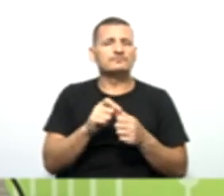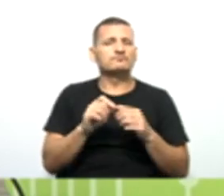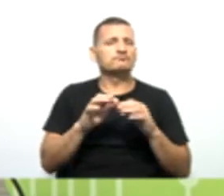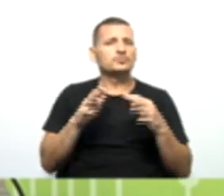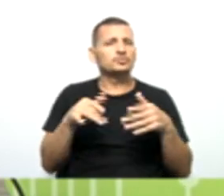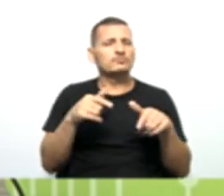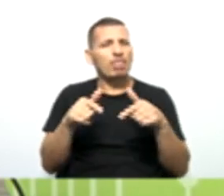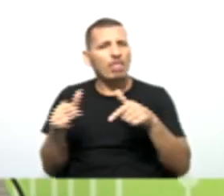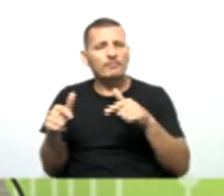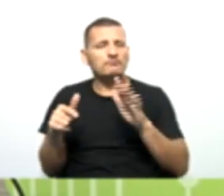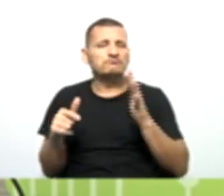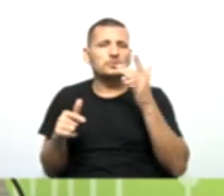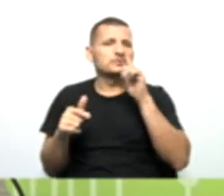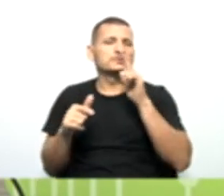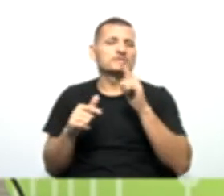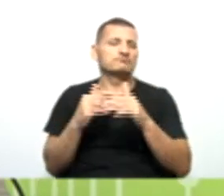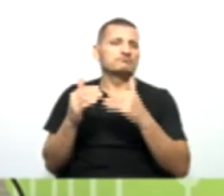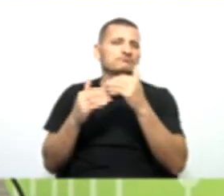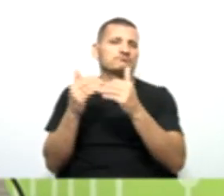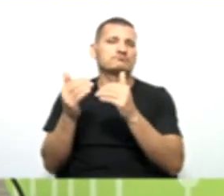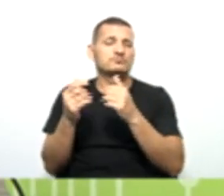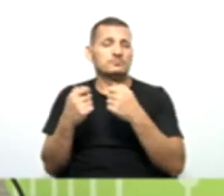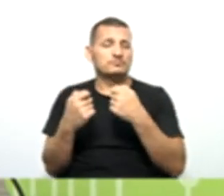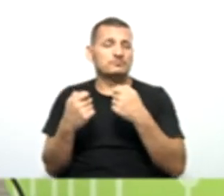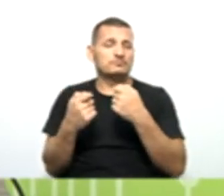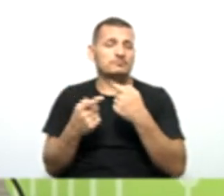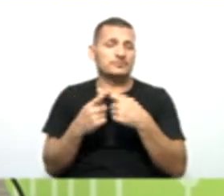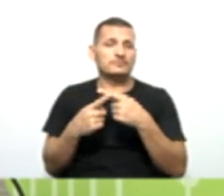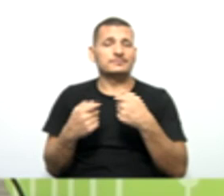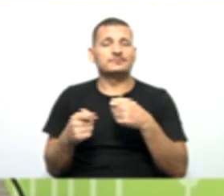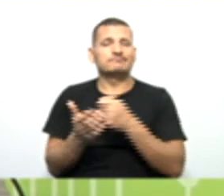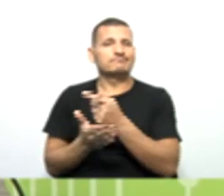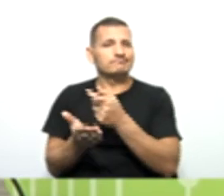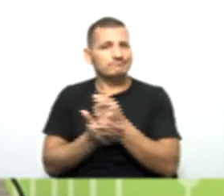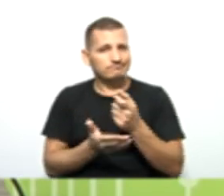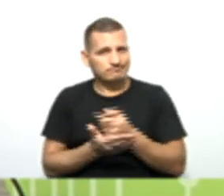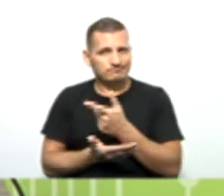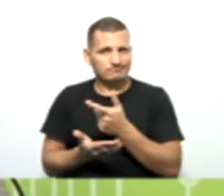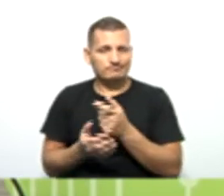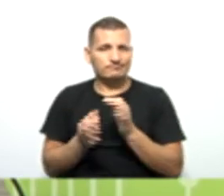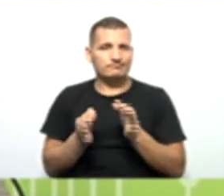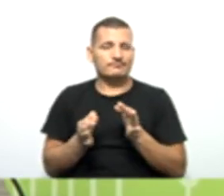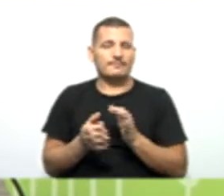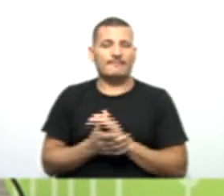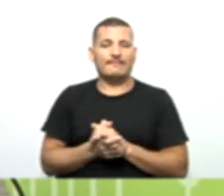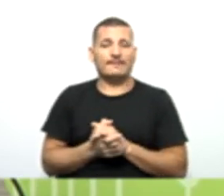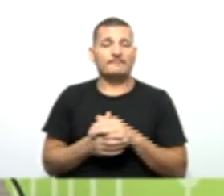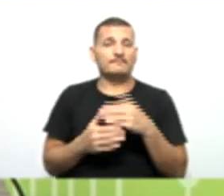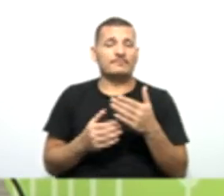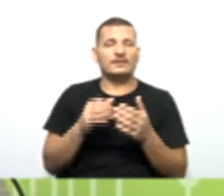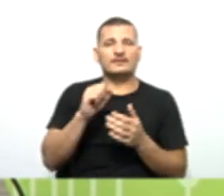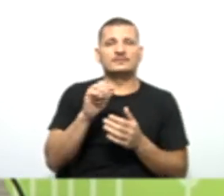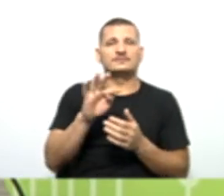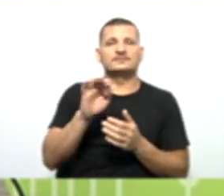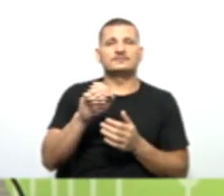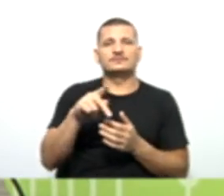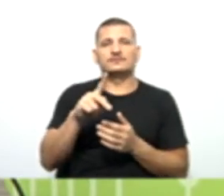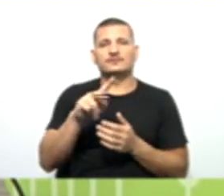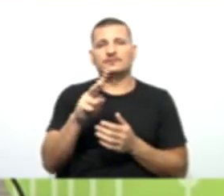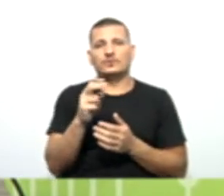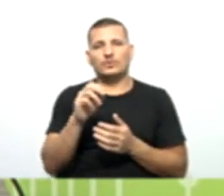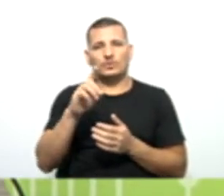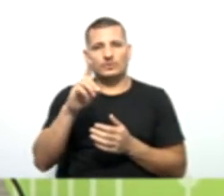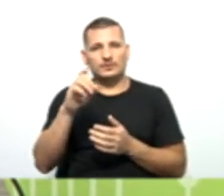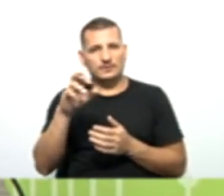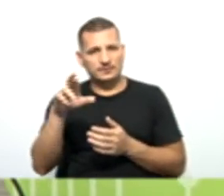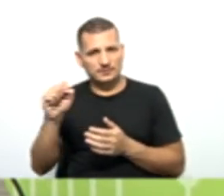conseguir chegar a lugar algum, porque você precisa pagar, né, por aquelas aquisições que você tem. Então, os stakeholders, eles têm que estar